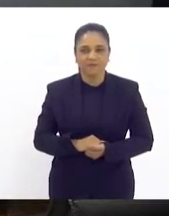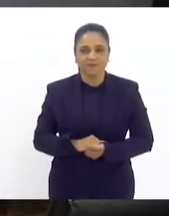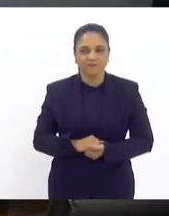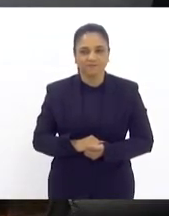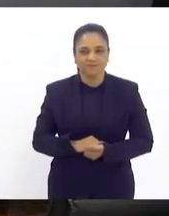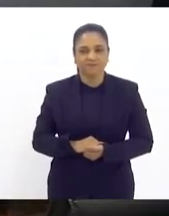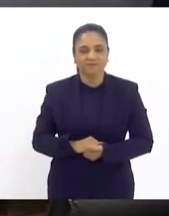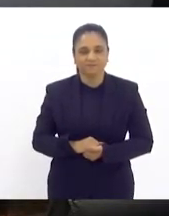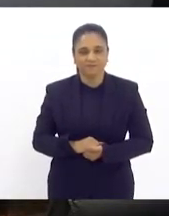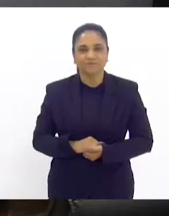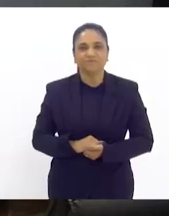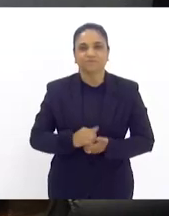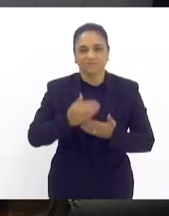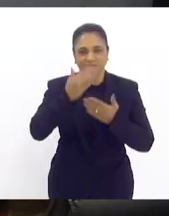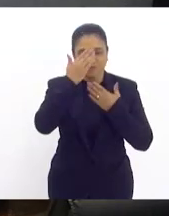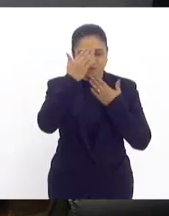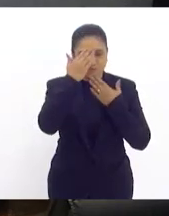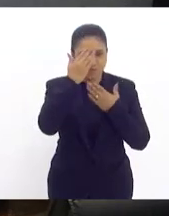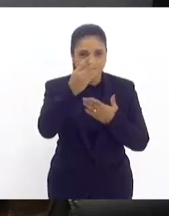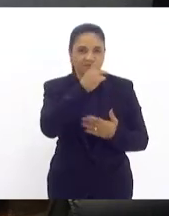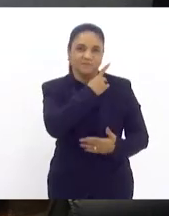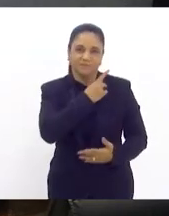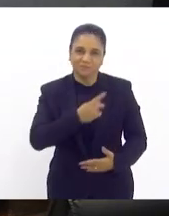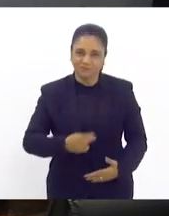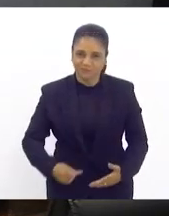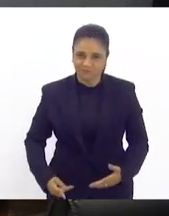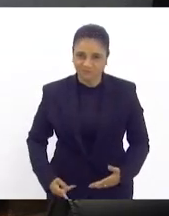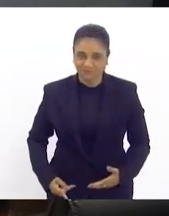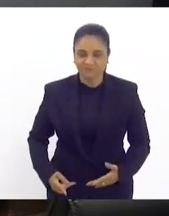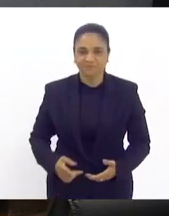muito obrigada senhor presidente